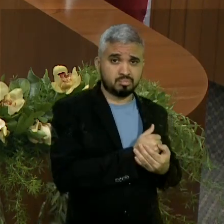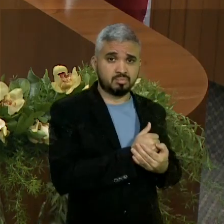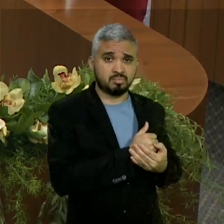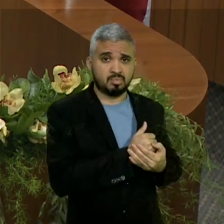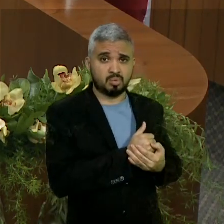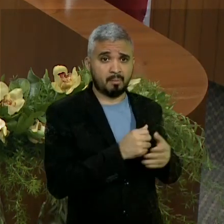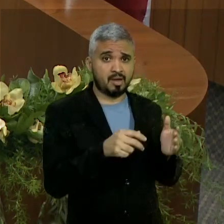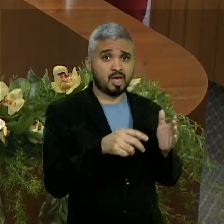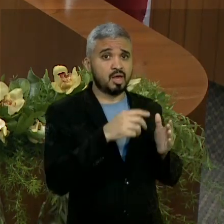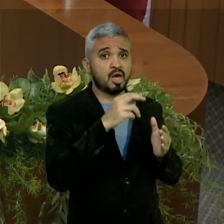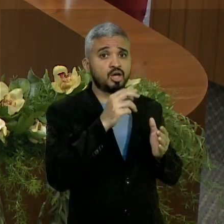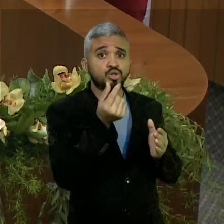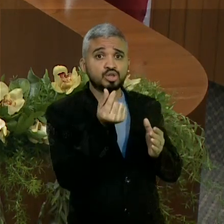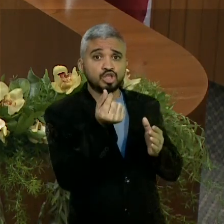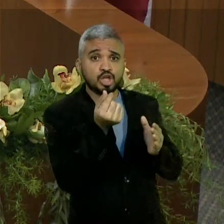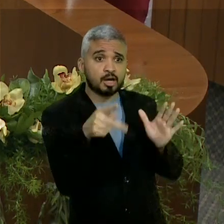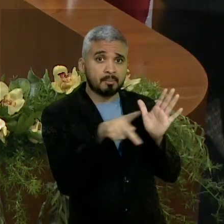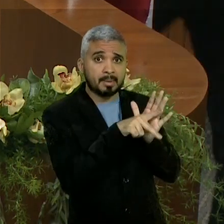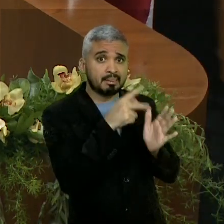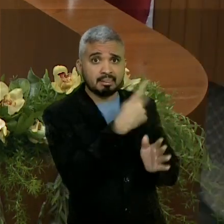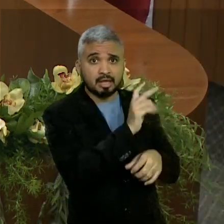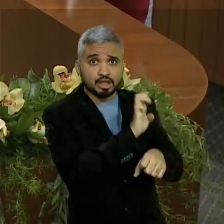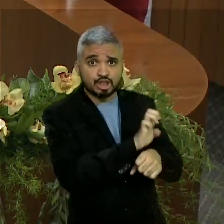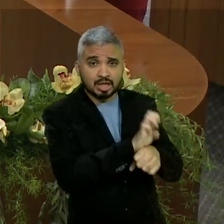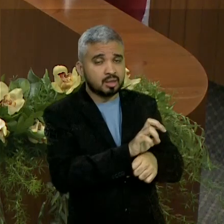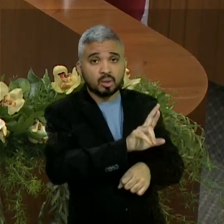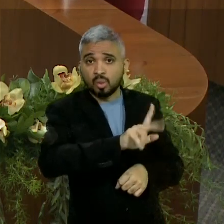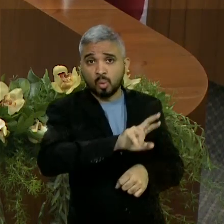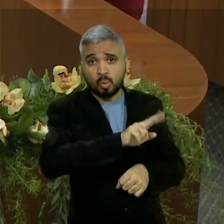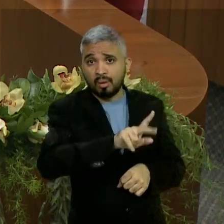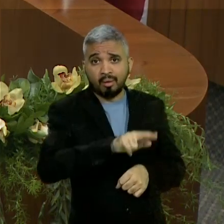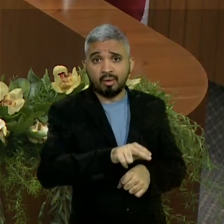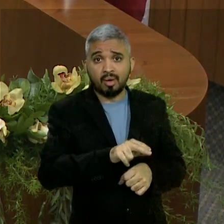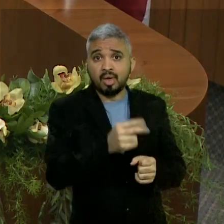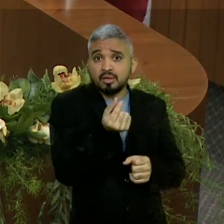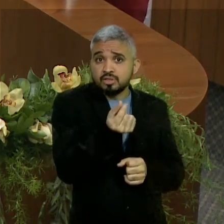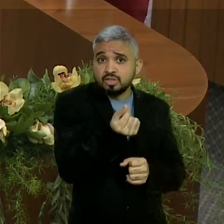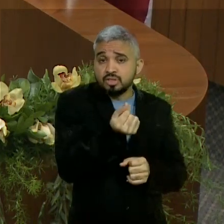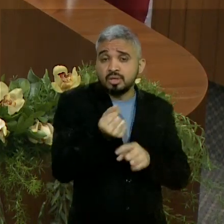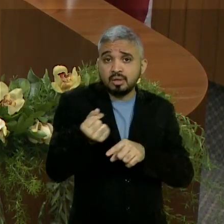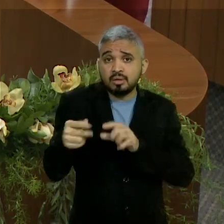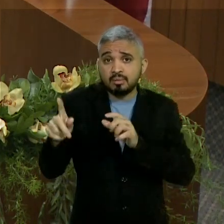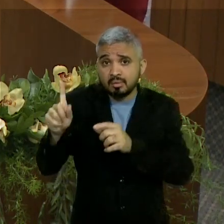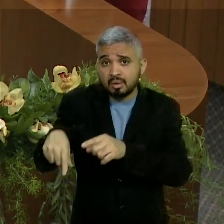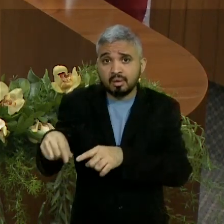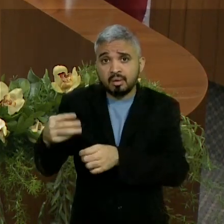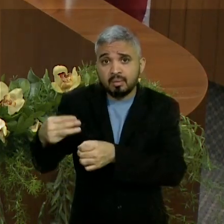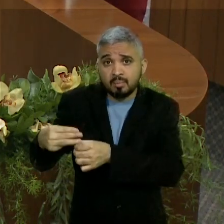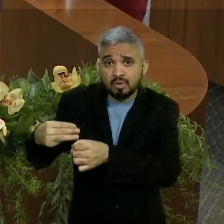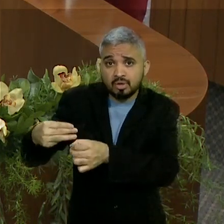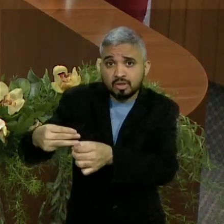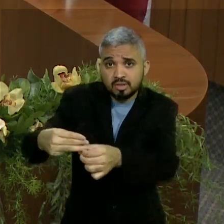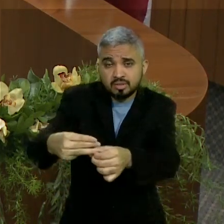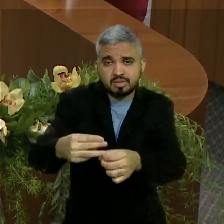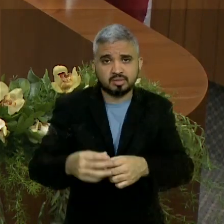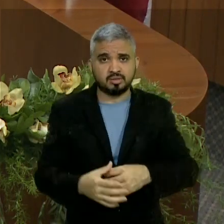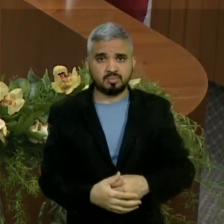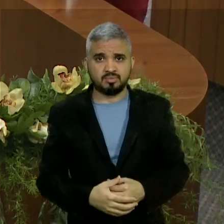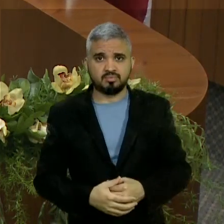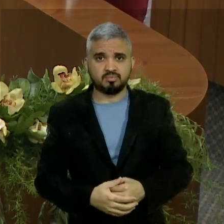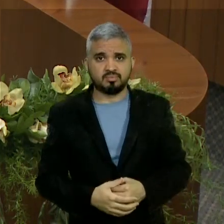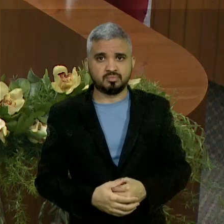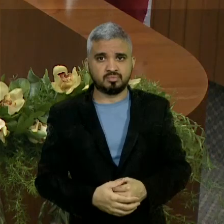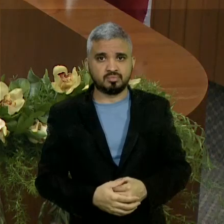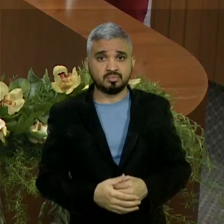excelência é dos bons eh apropriação de débito é crime a famen acusou O